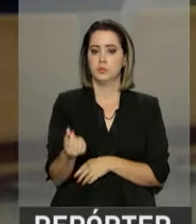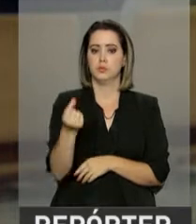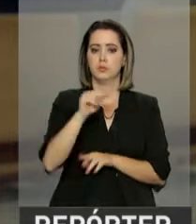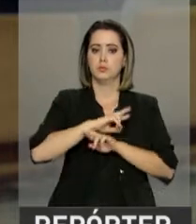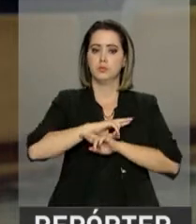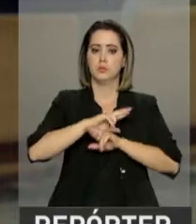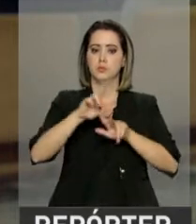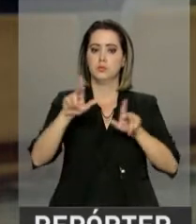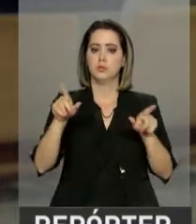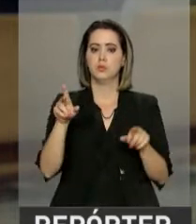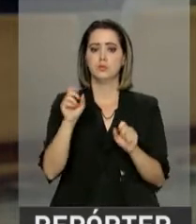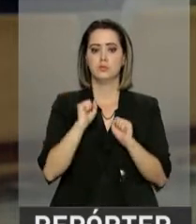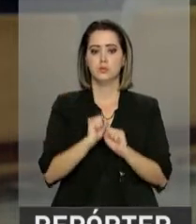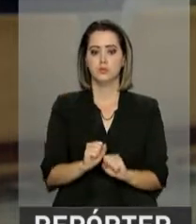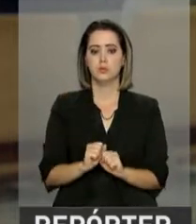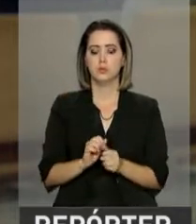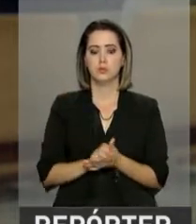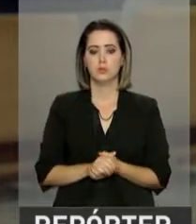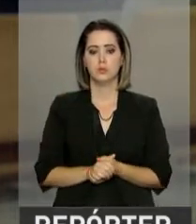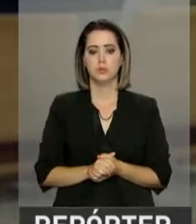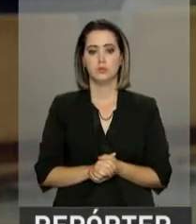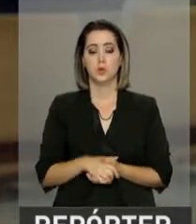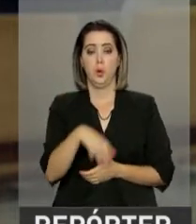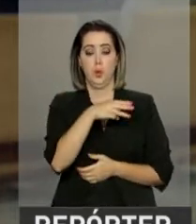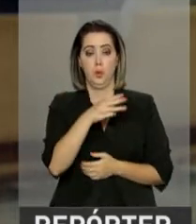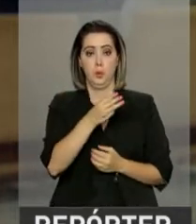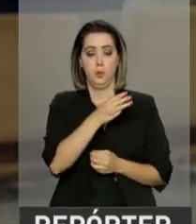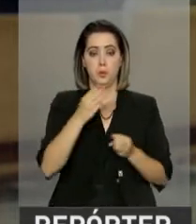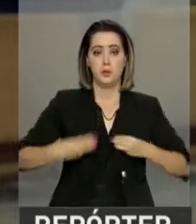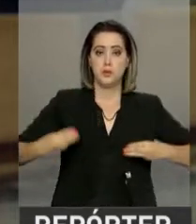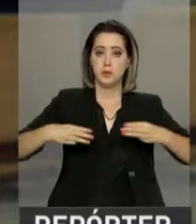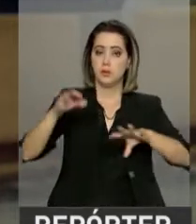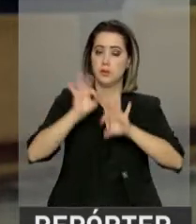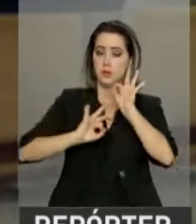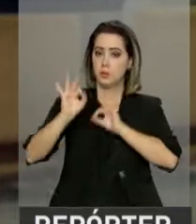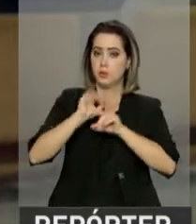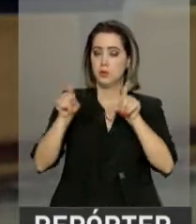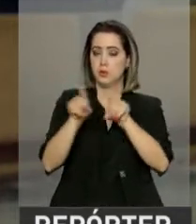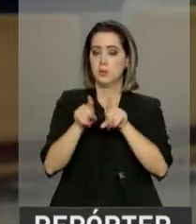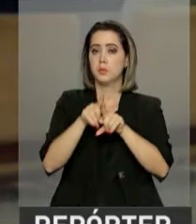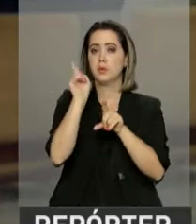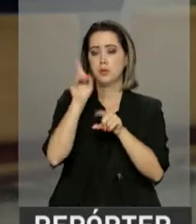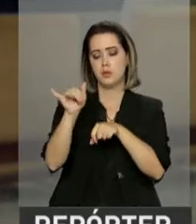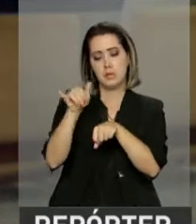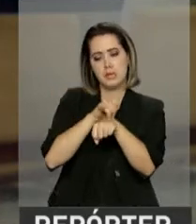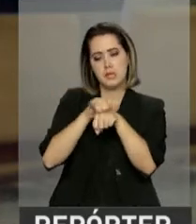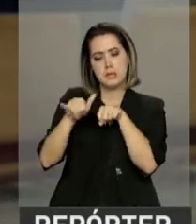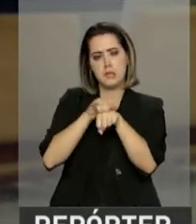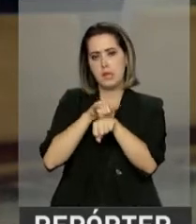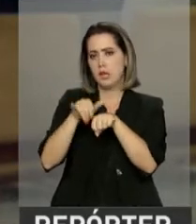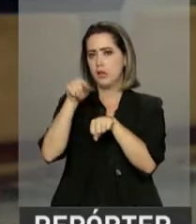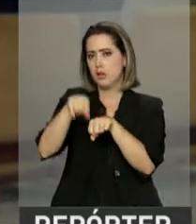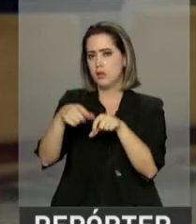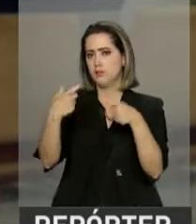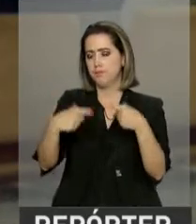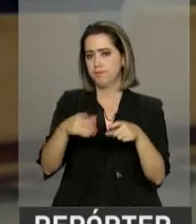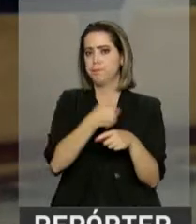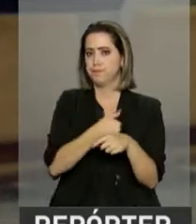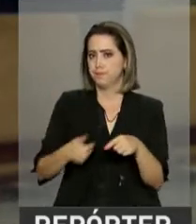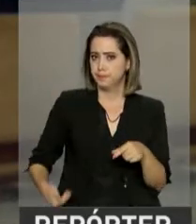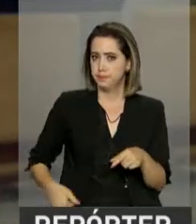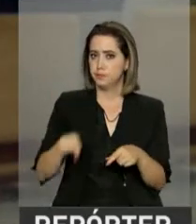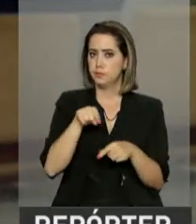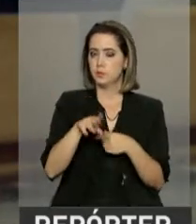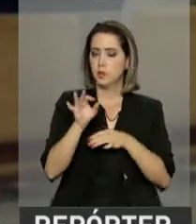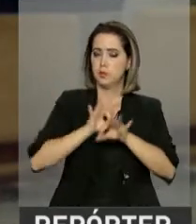mais variadas maneiras. O Ministério do Planejamento também é estratégico na Esplanada. É responsável, por exemplo,